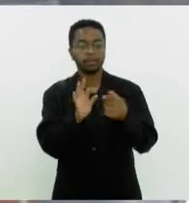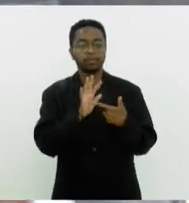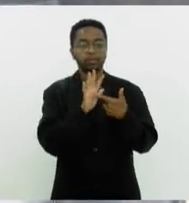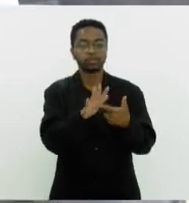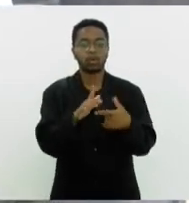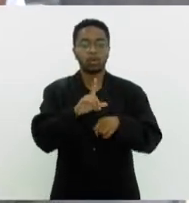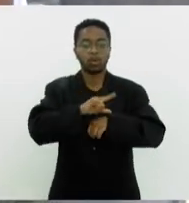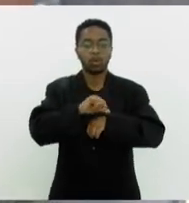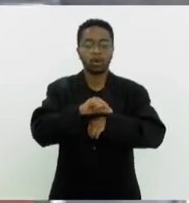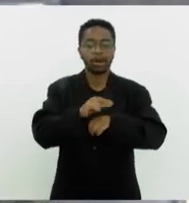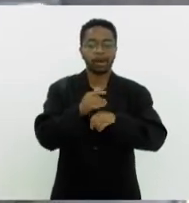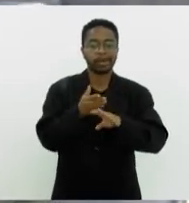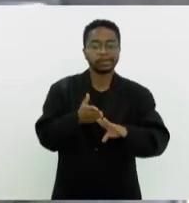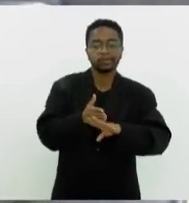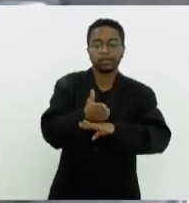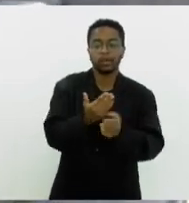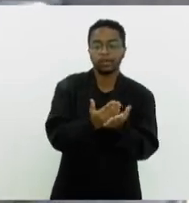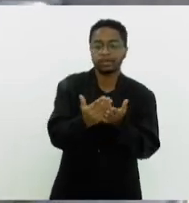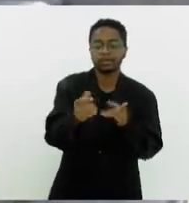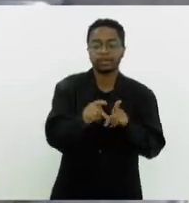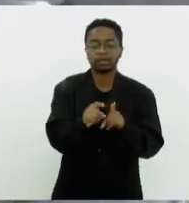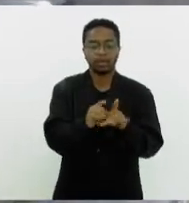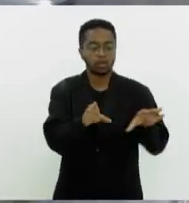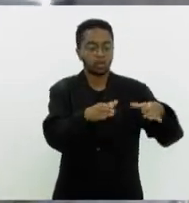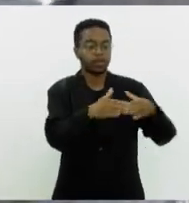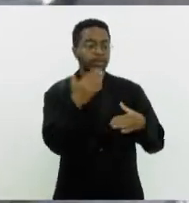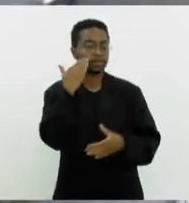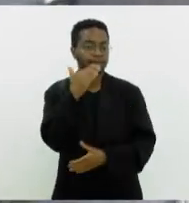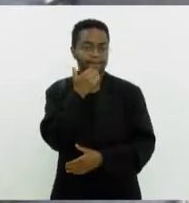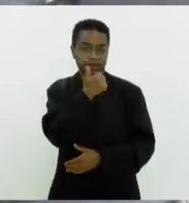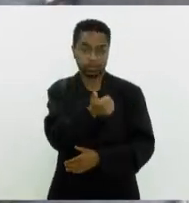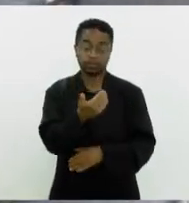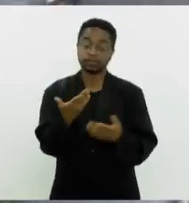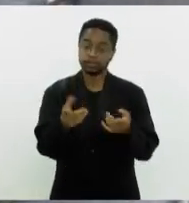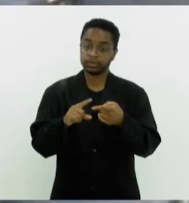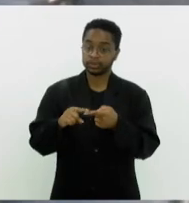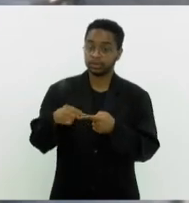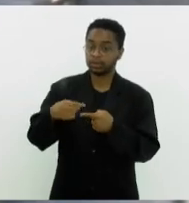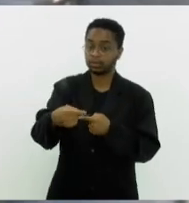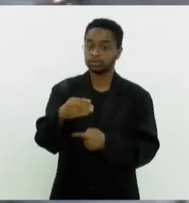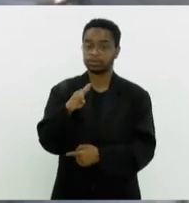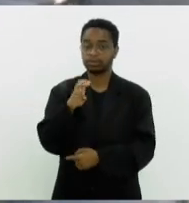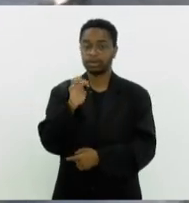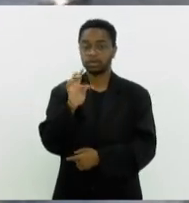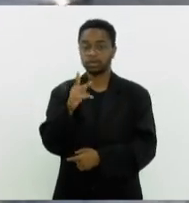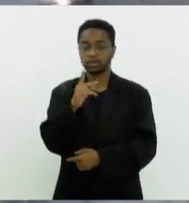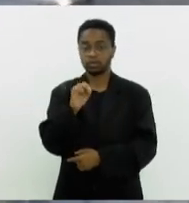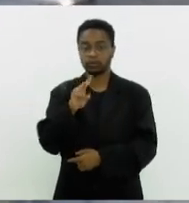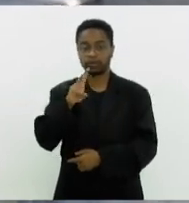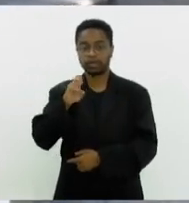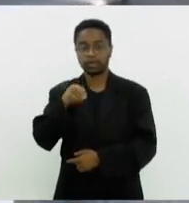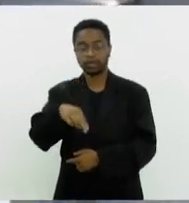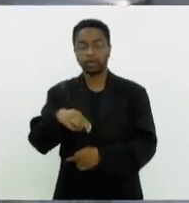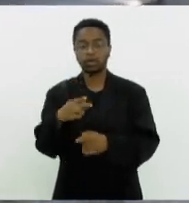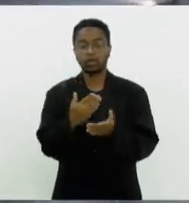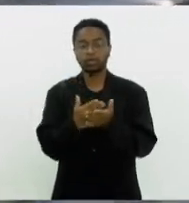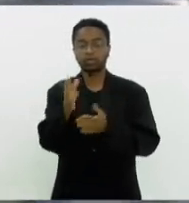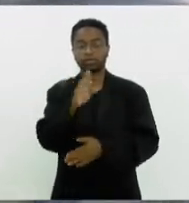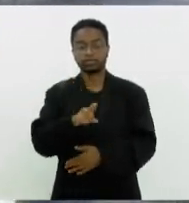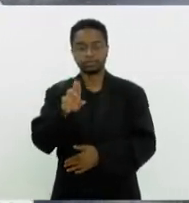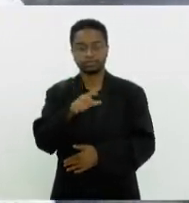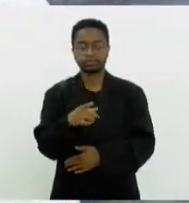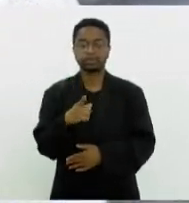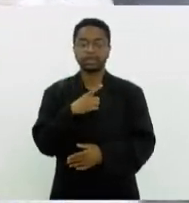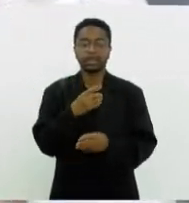entradas, e a própria orquestra entende melhor também. Então, a partir de Beethoven somente, que eu começo a usar a batuta. E, maestro, foram